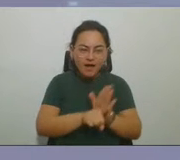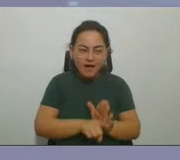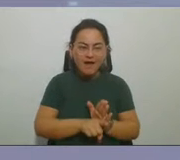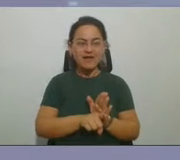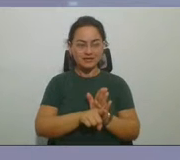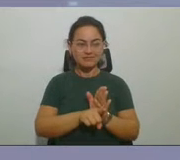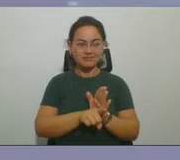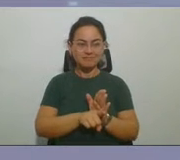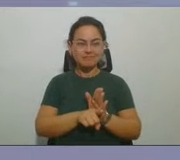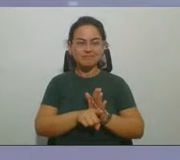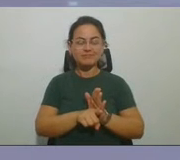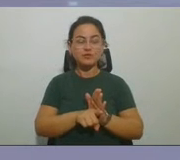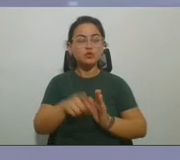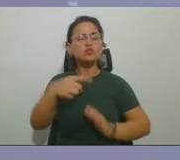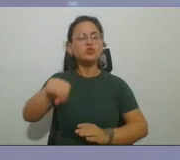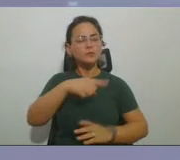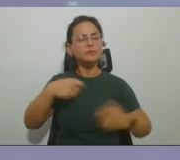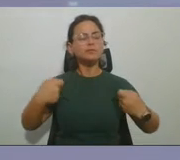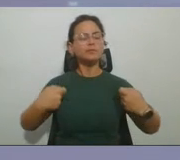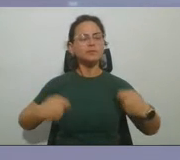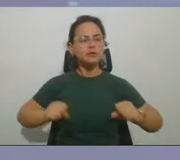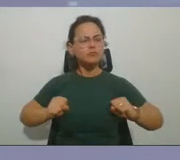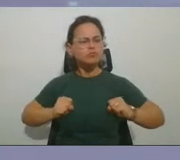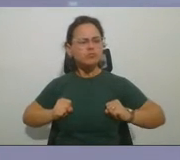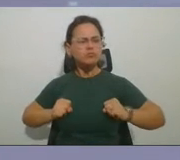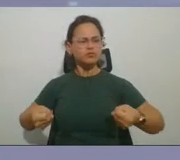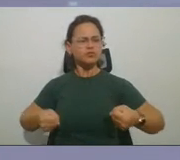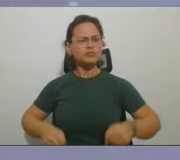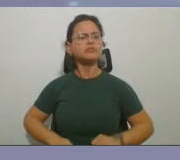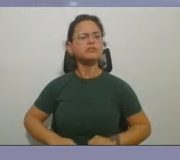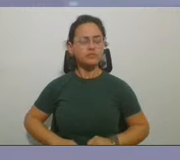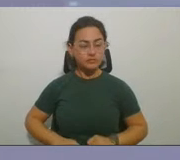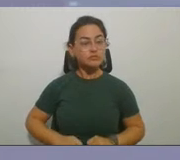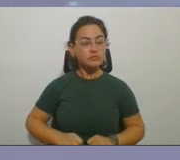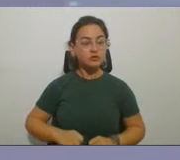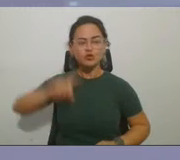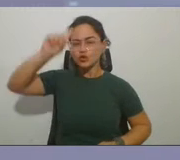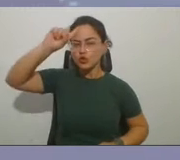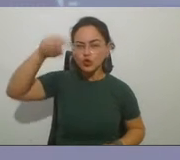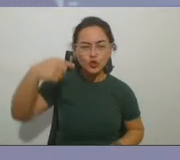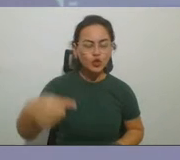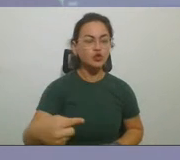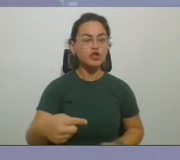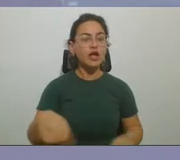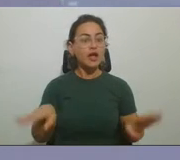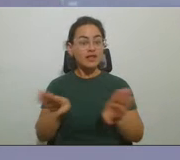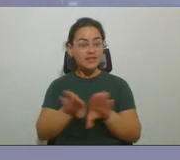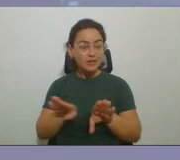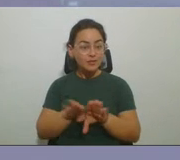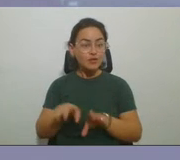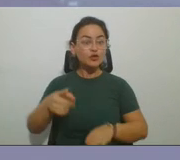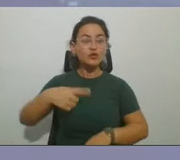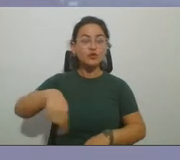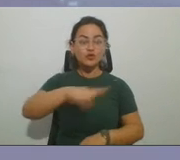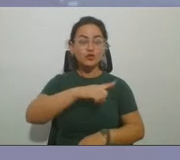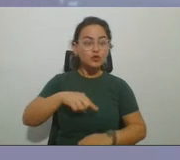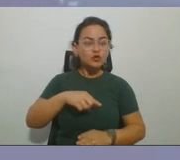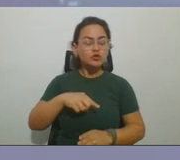que enfrentá-los diariamente de forma solidária e não